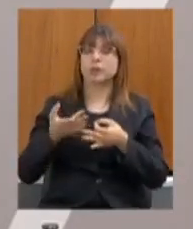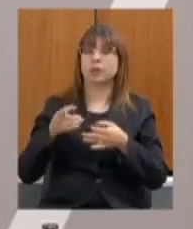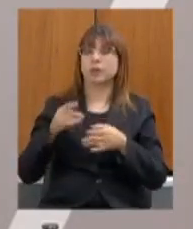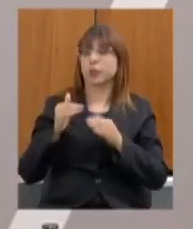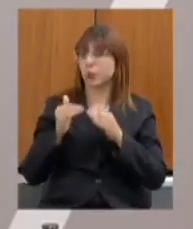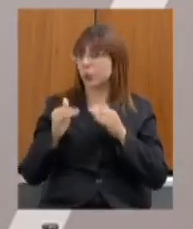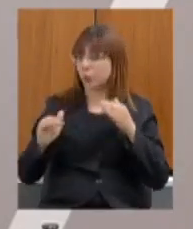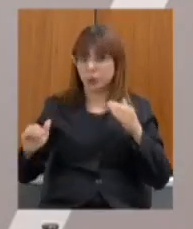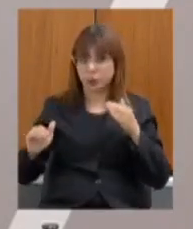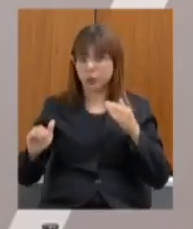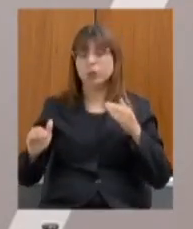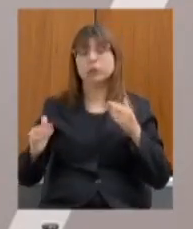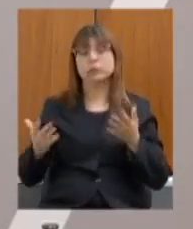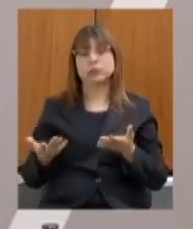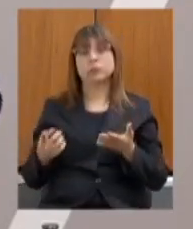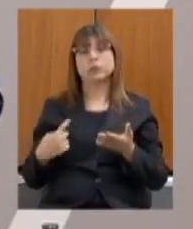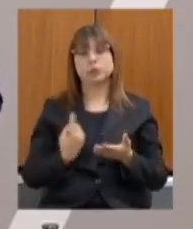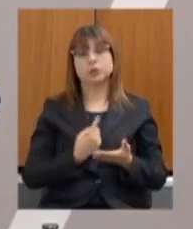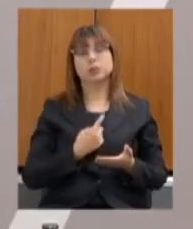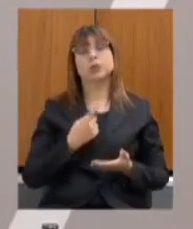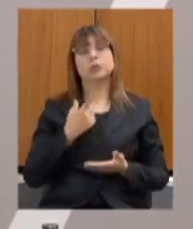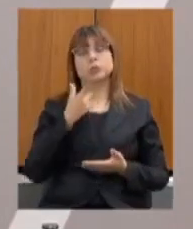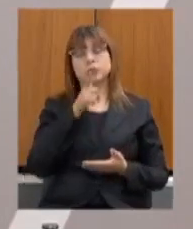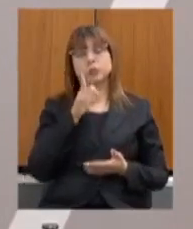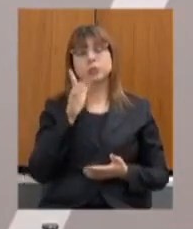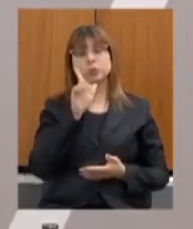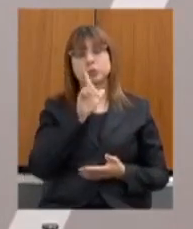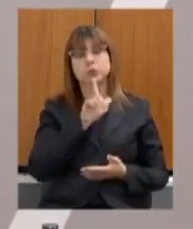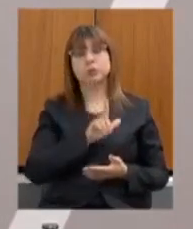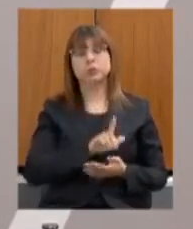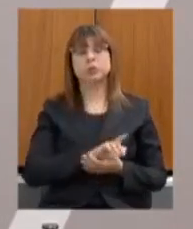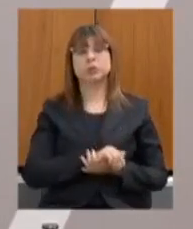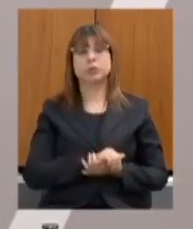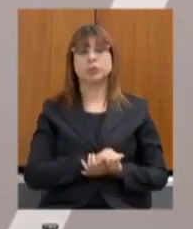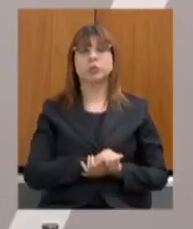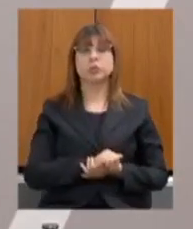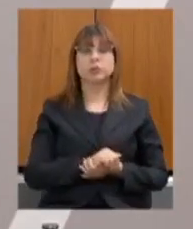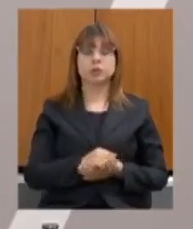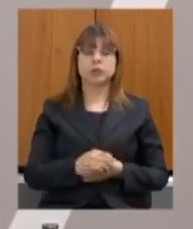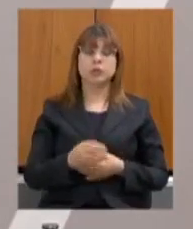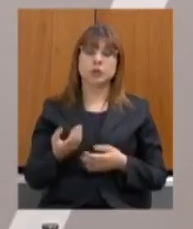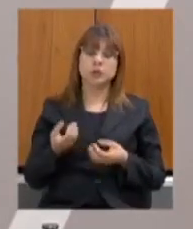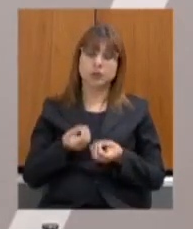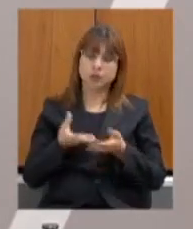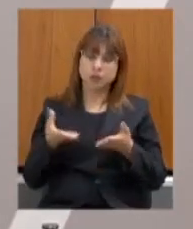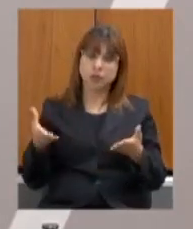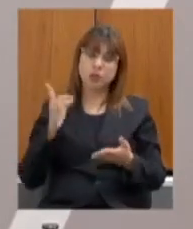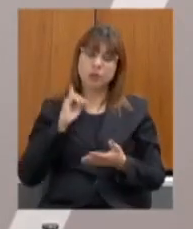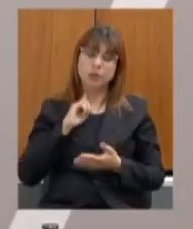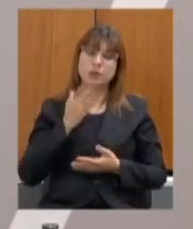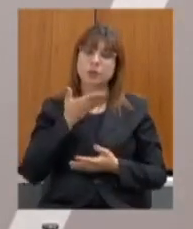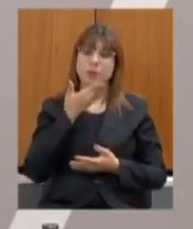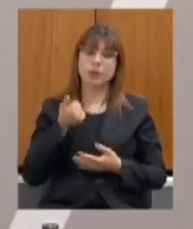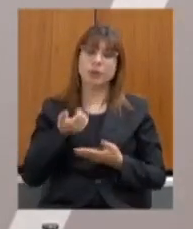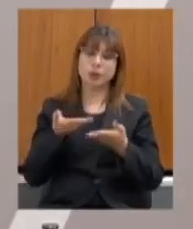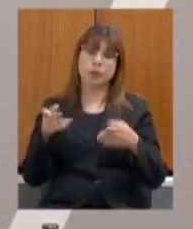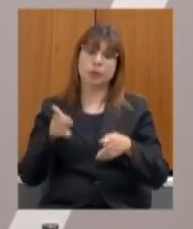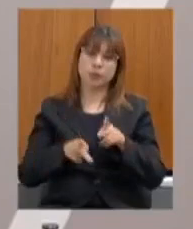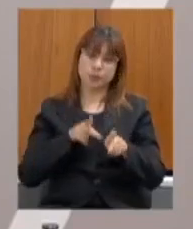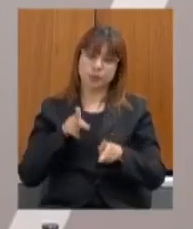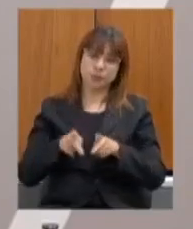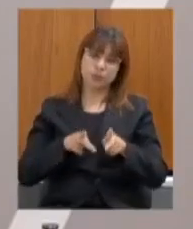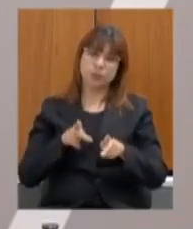nós iremos conseguir, nós iremos conseguir fazer uma Minas melhor para todos os mineiros. sabemos